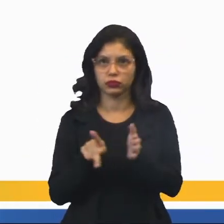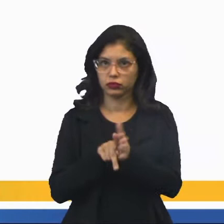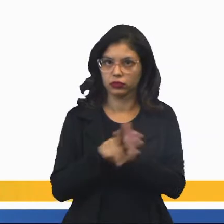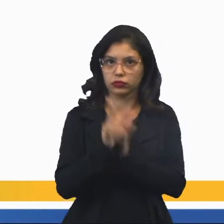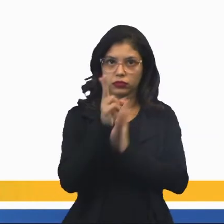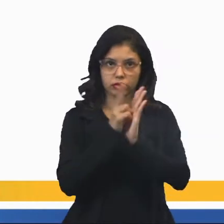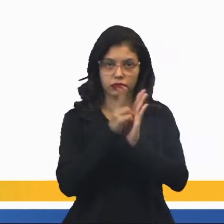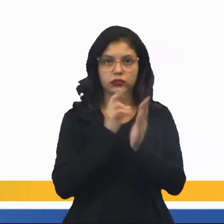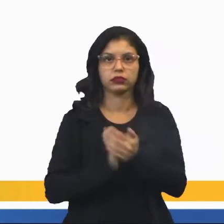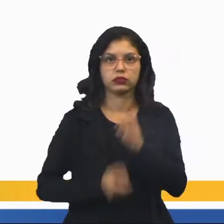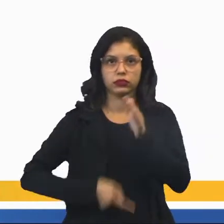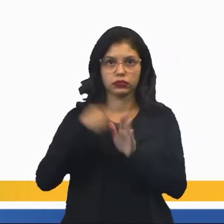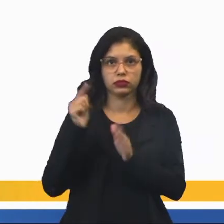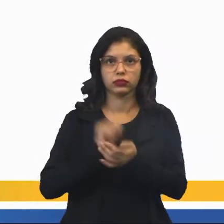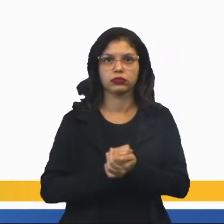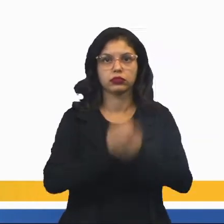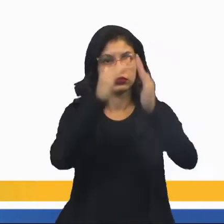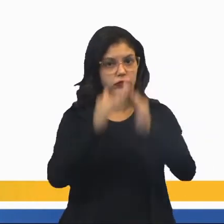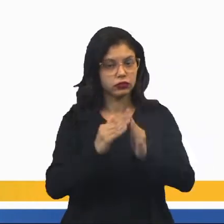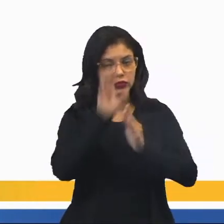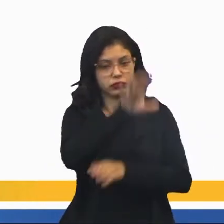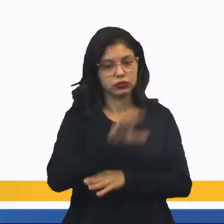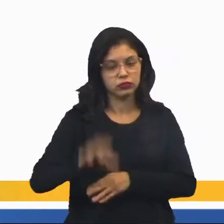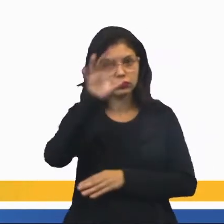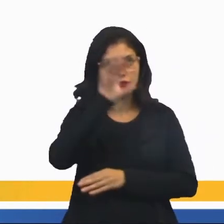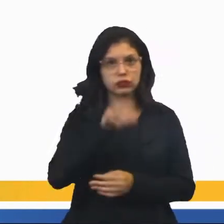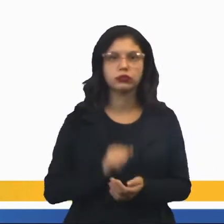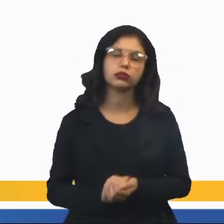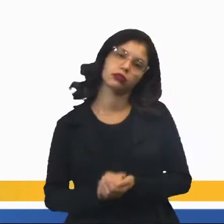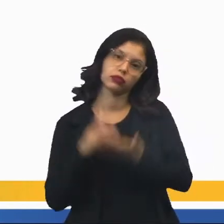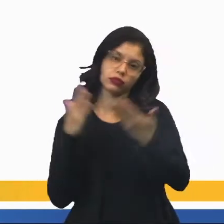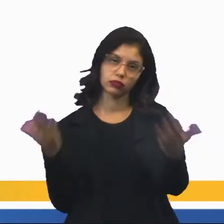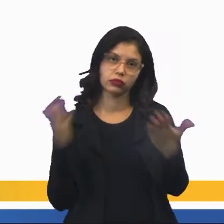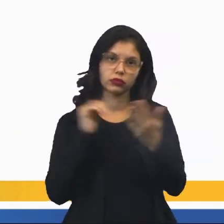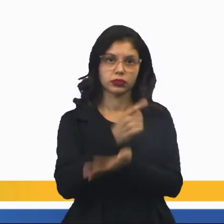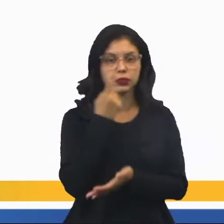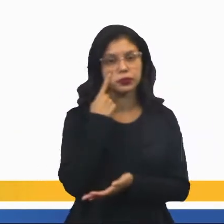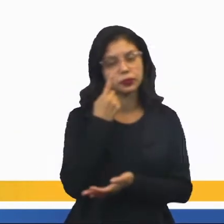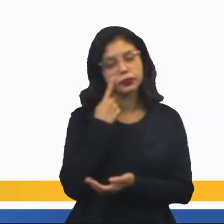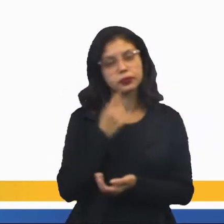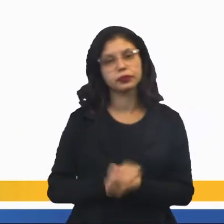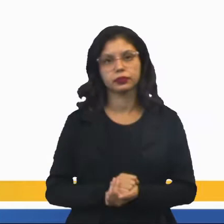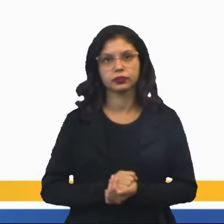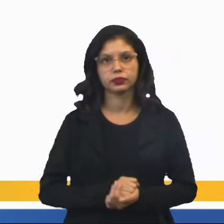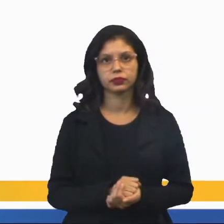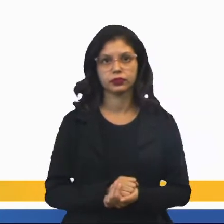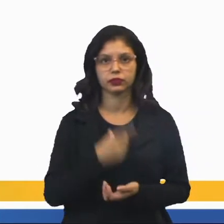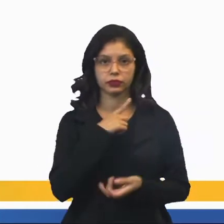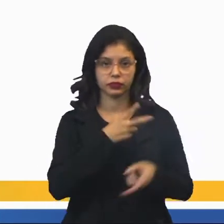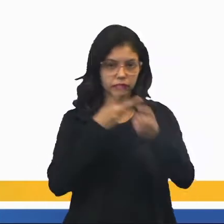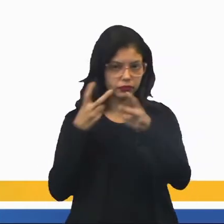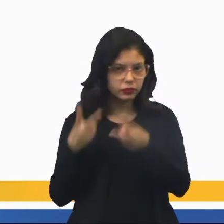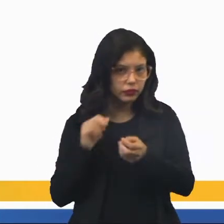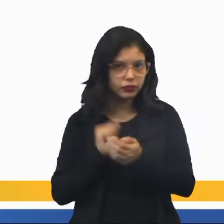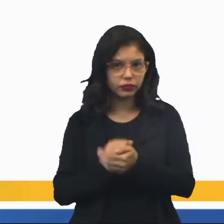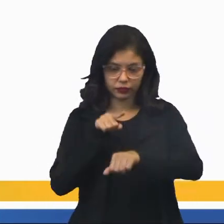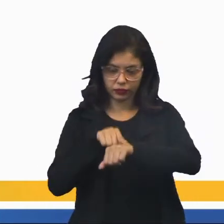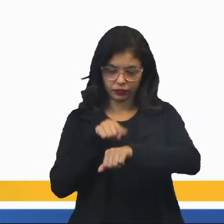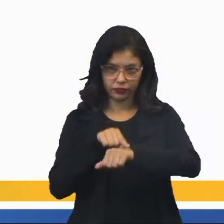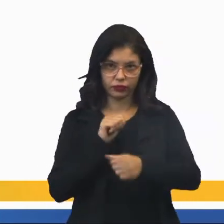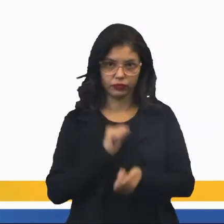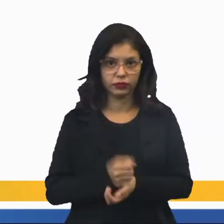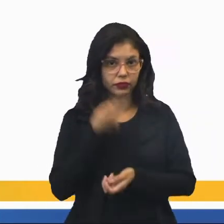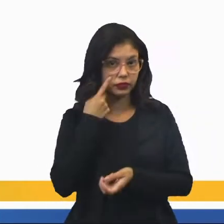pelos indígenas, os primeiros moradores da região. Olha só, vocês conseguem observar, eu vou dar um tempinho para